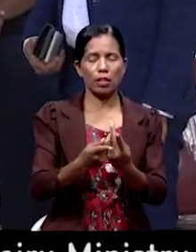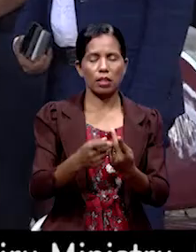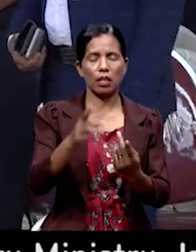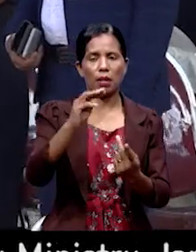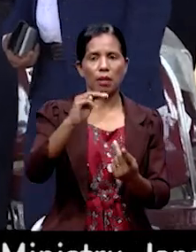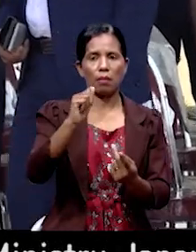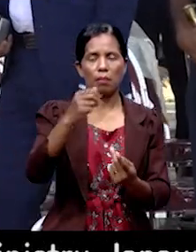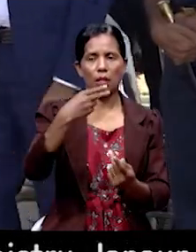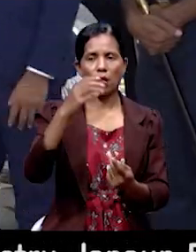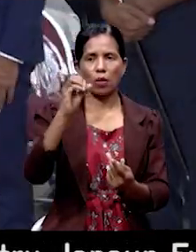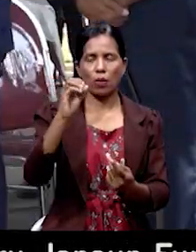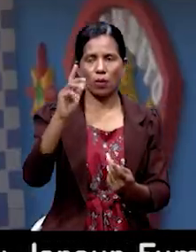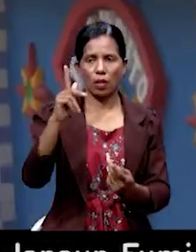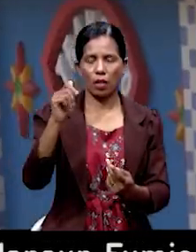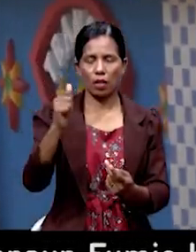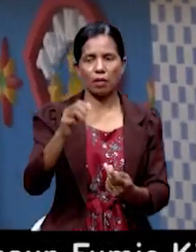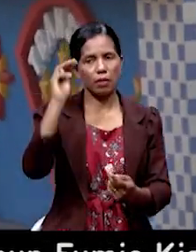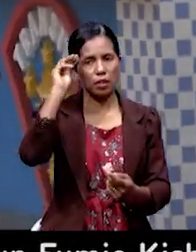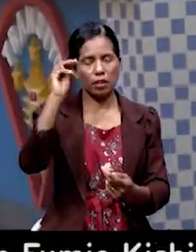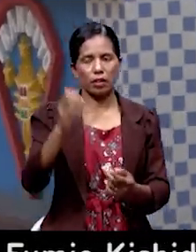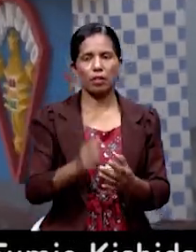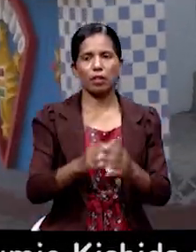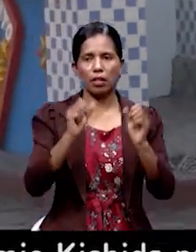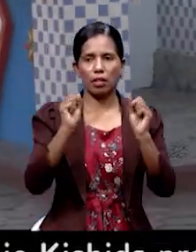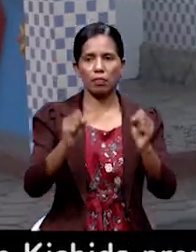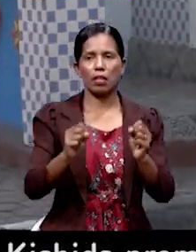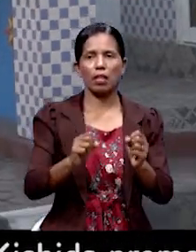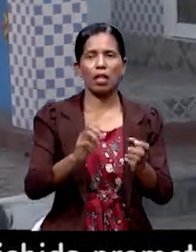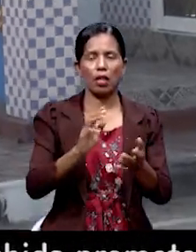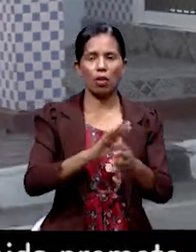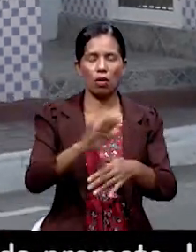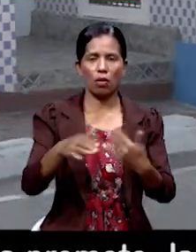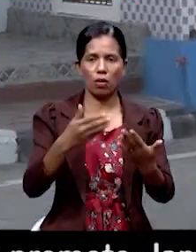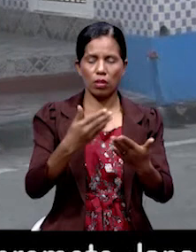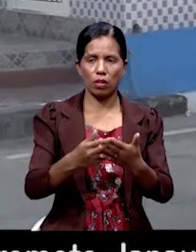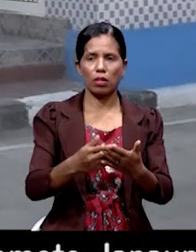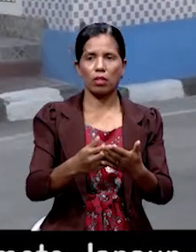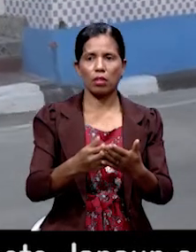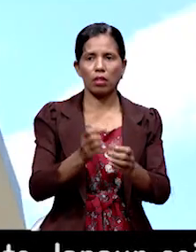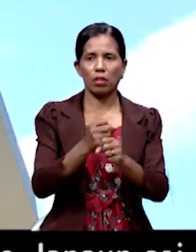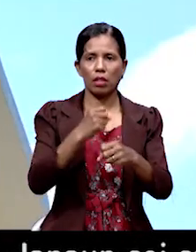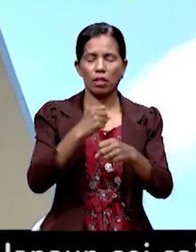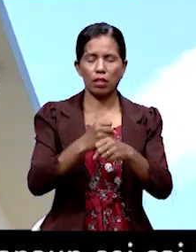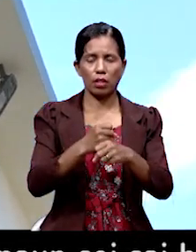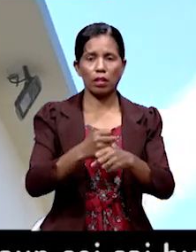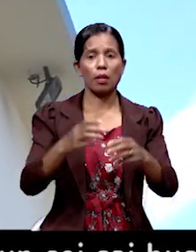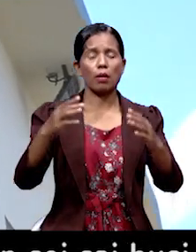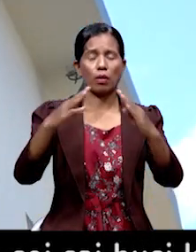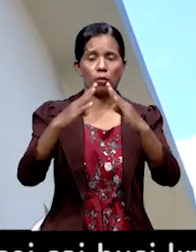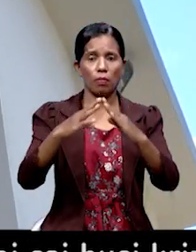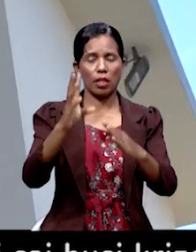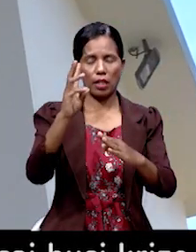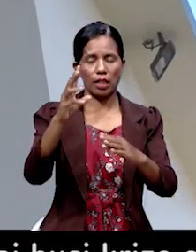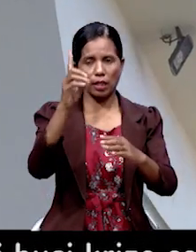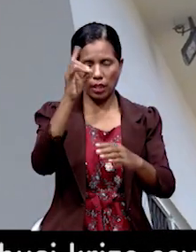Nain Mahoka, Ministério Interior, Vice-Ministro, ba Esforço Tomak, Honia realiza posto Polícia Trânsito Nen, Iha Capital Dili.